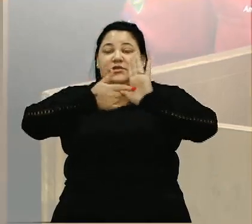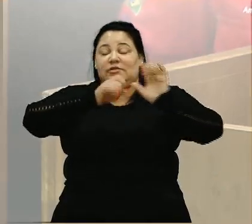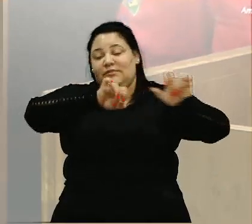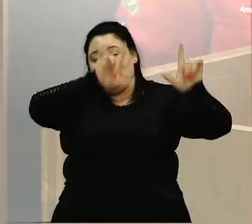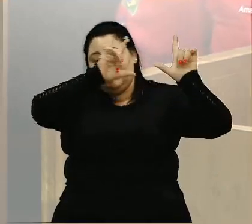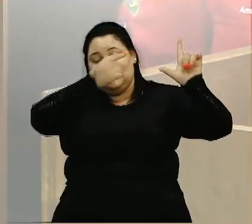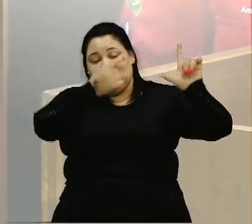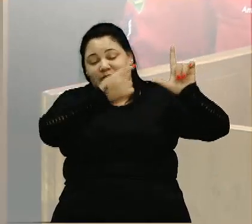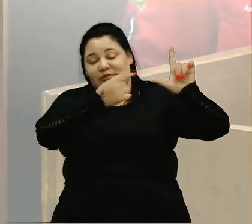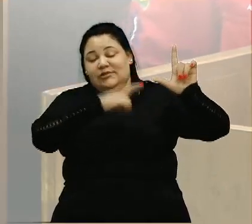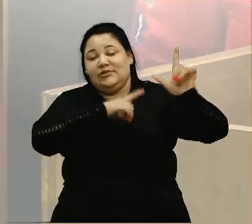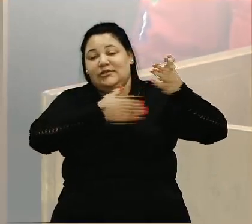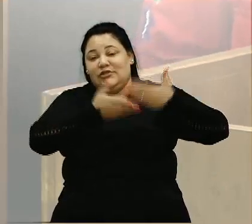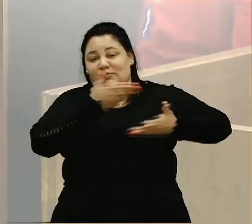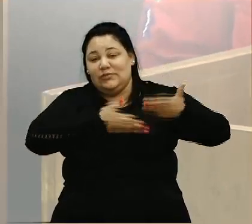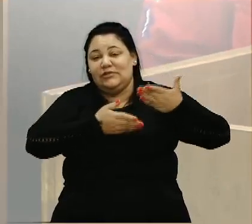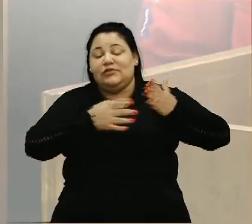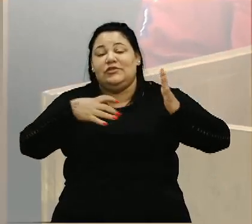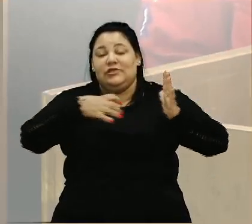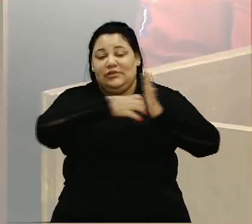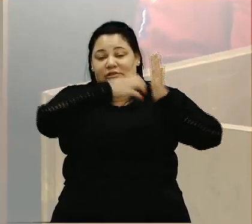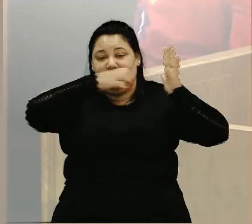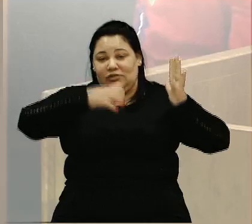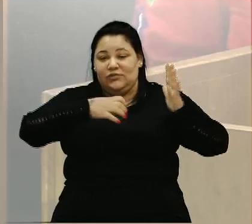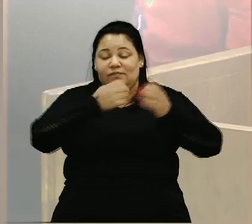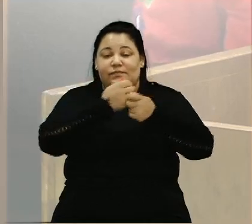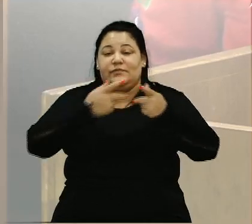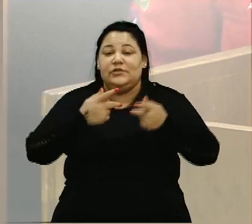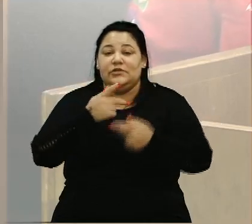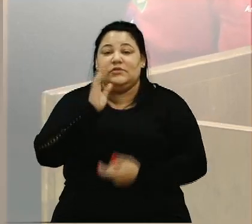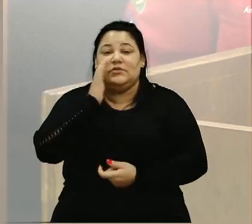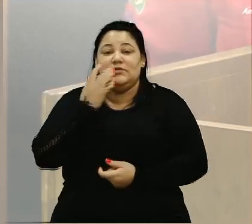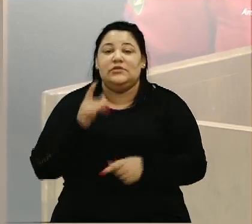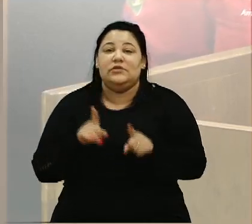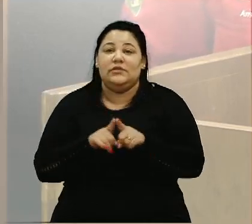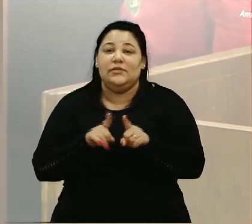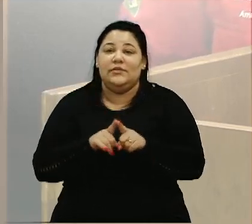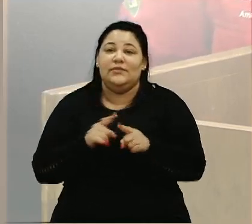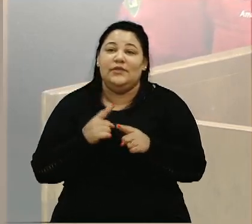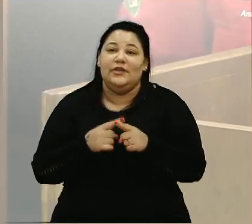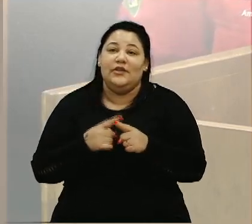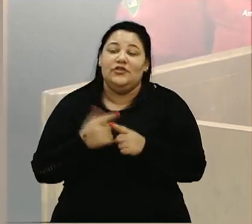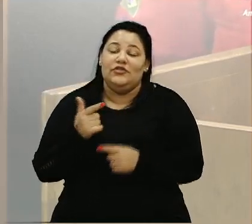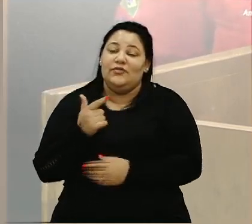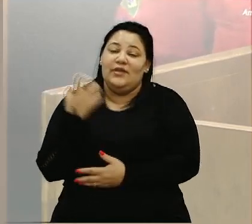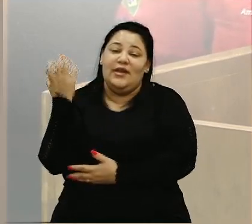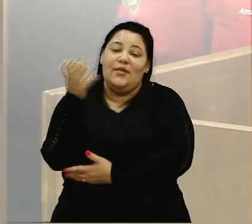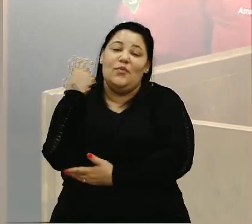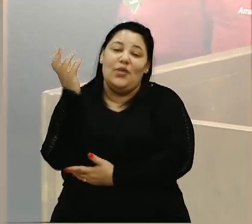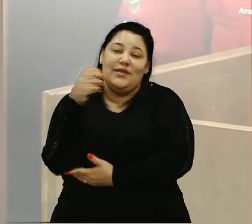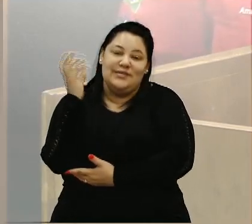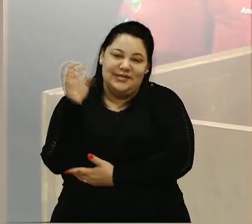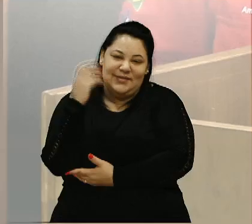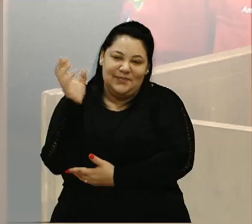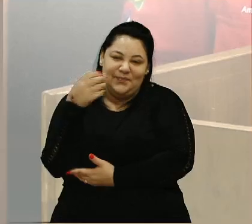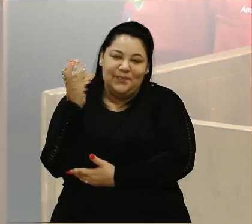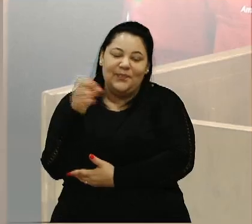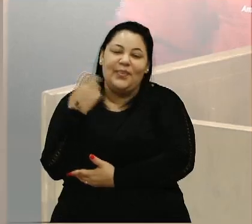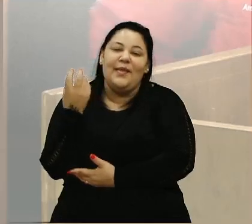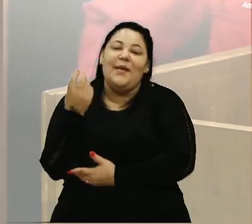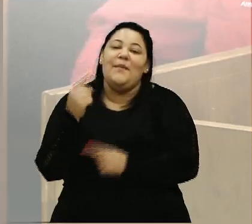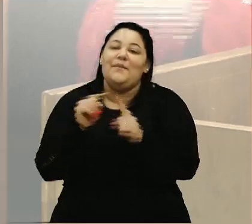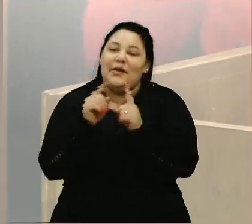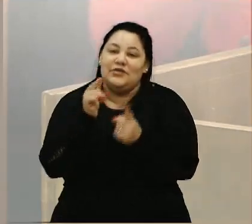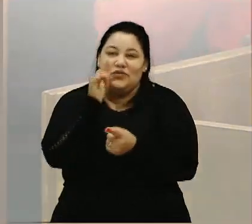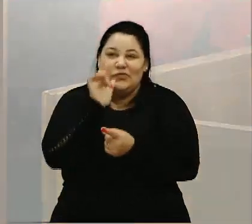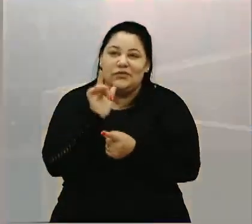de atendimento de ocorrência, de acidente. Então, devido a gente não ter ambulância, mas a gente consegue manter as pessoas